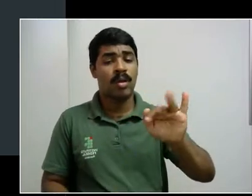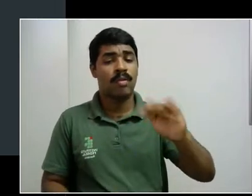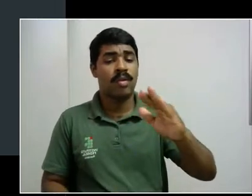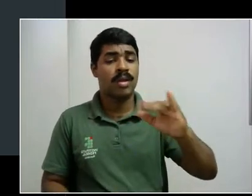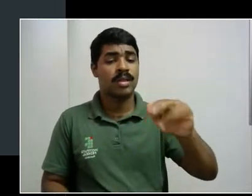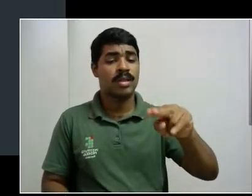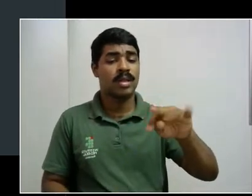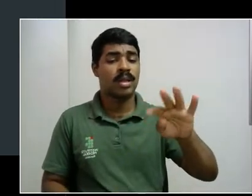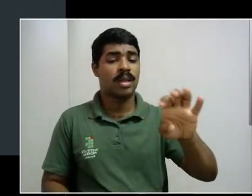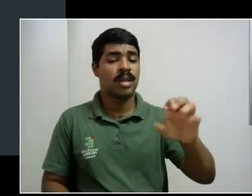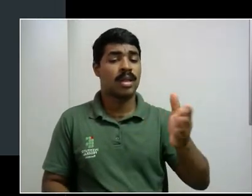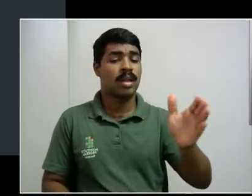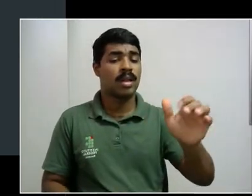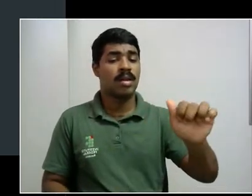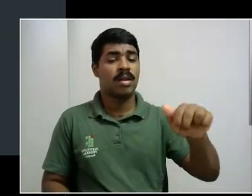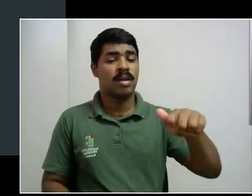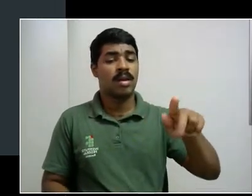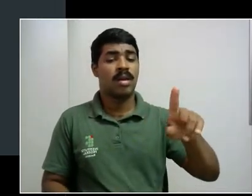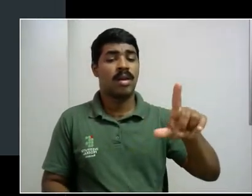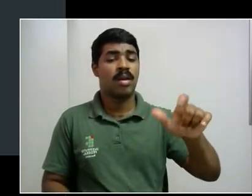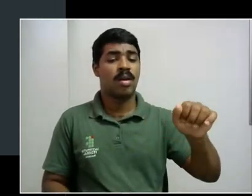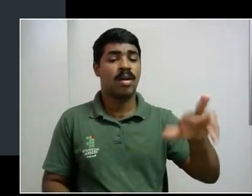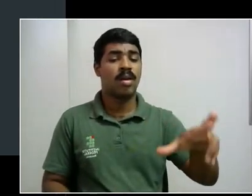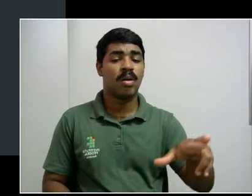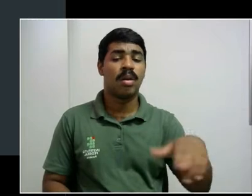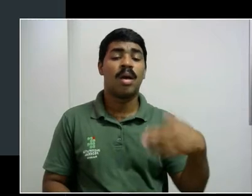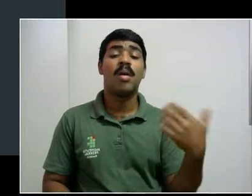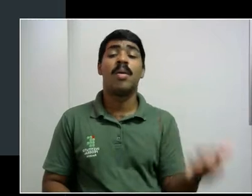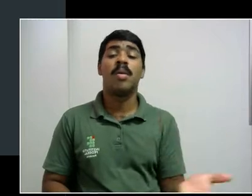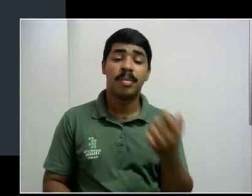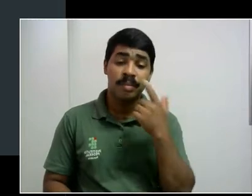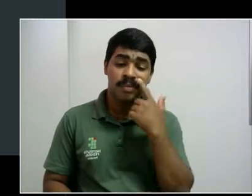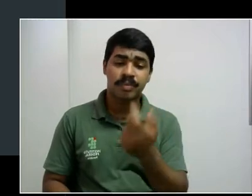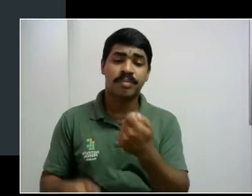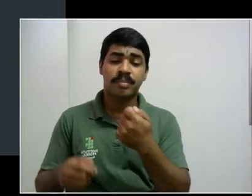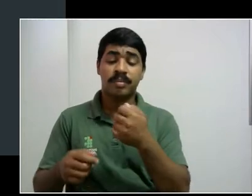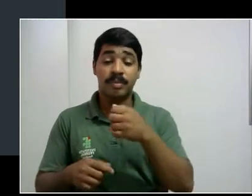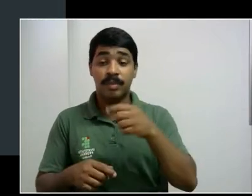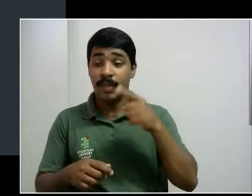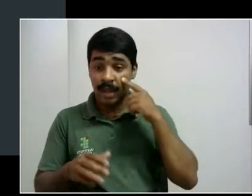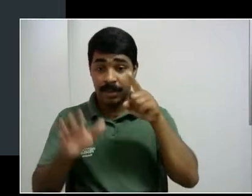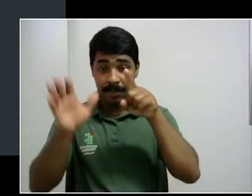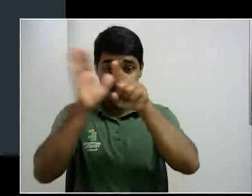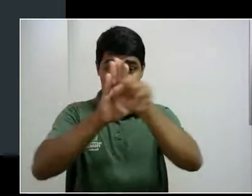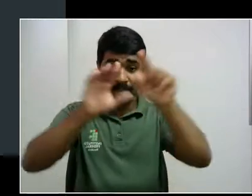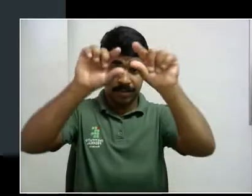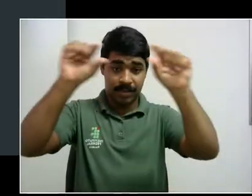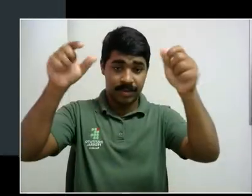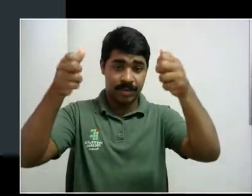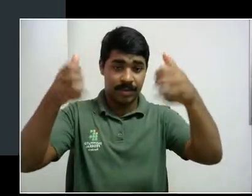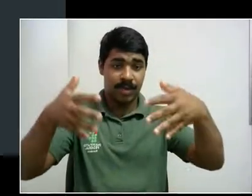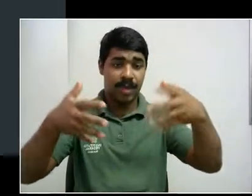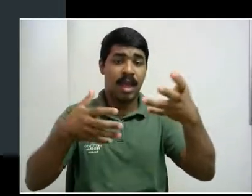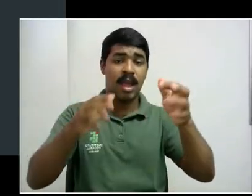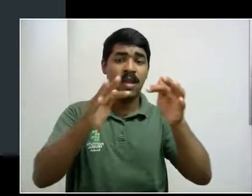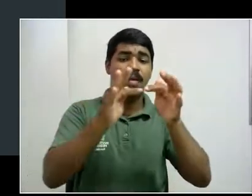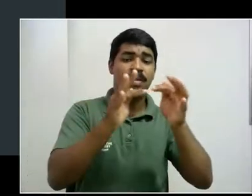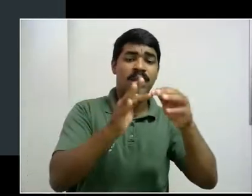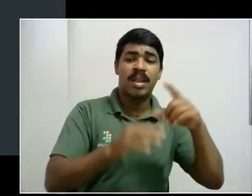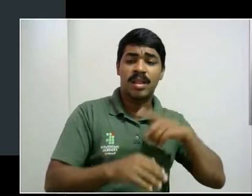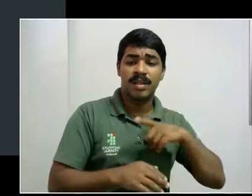quer. O que a questão quer? Ela quer que ele seja crescente. Para ser crescente, o coeficiente angular tem que ser maior que zero, tem que ser um número positivo, né?